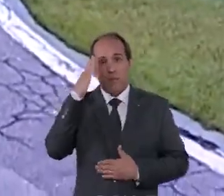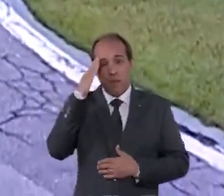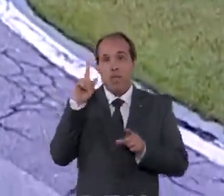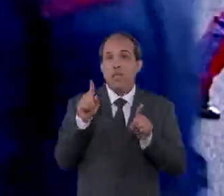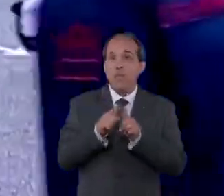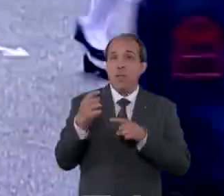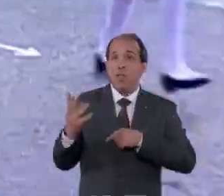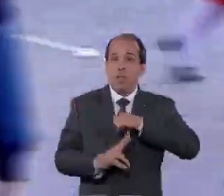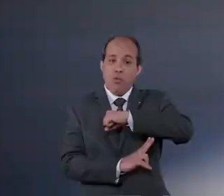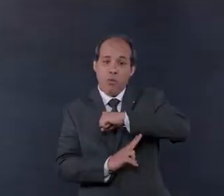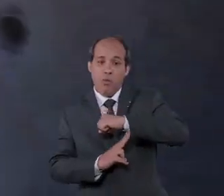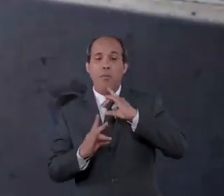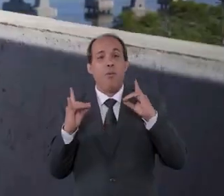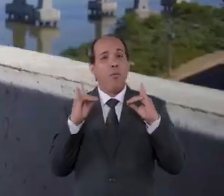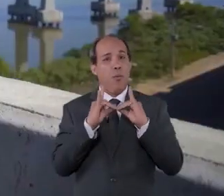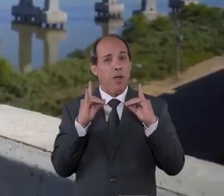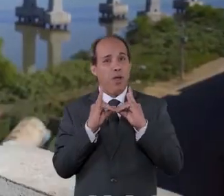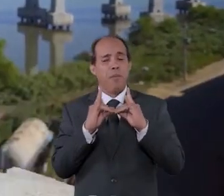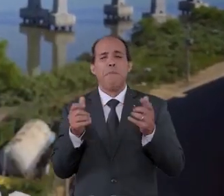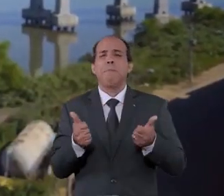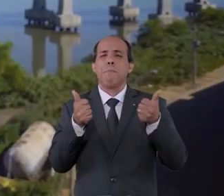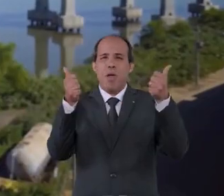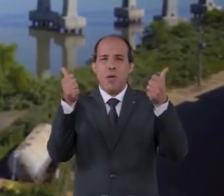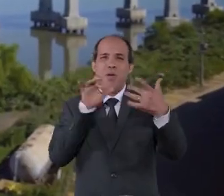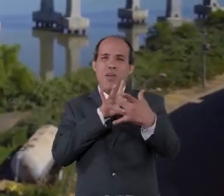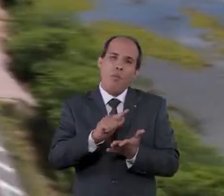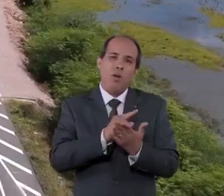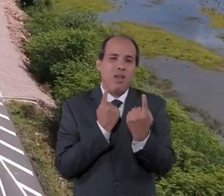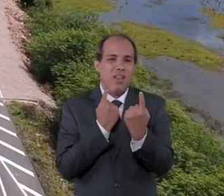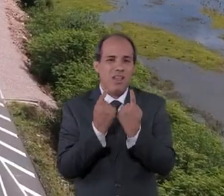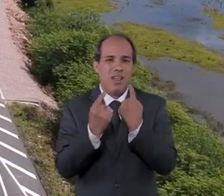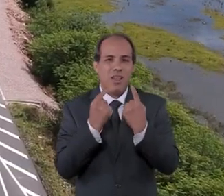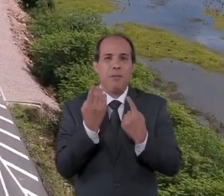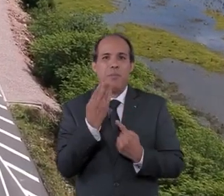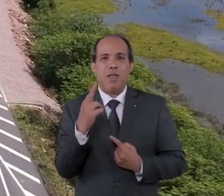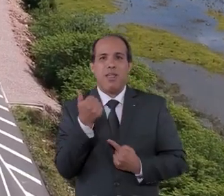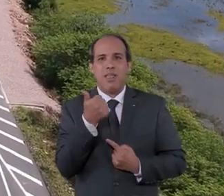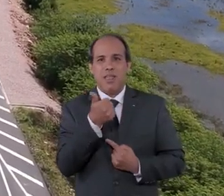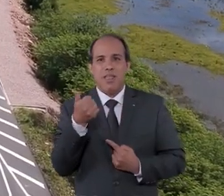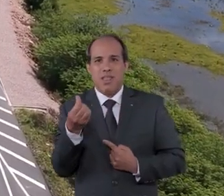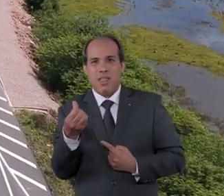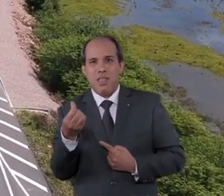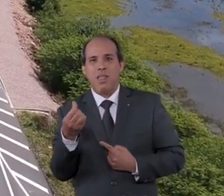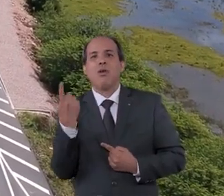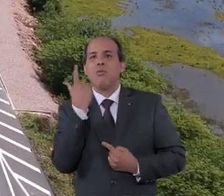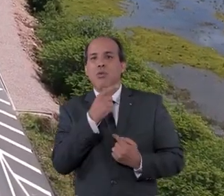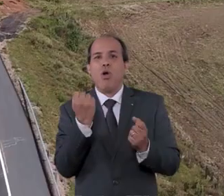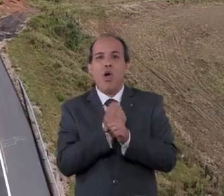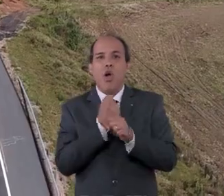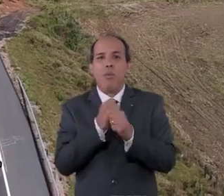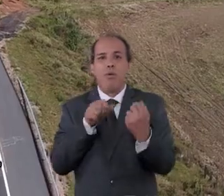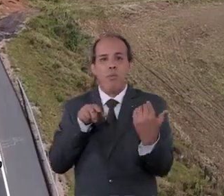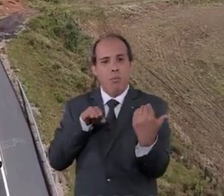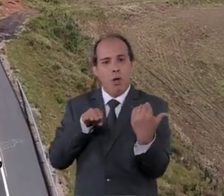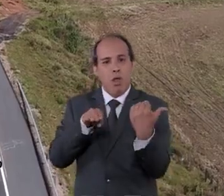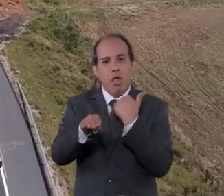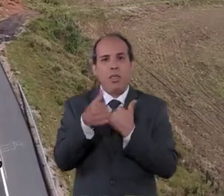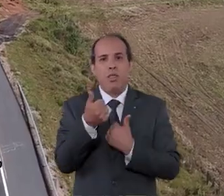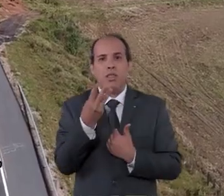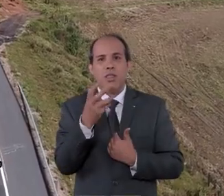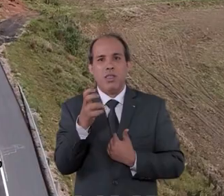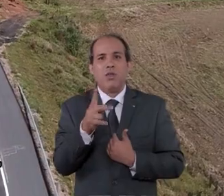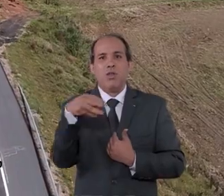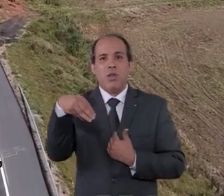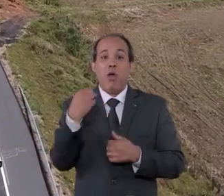escolas cívico-militares. A nova ponte do Guaíba, pista livre também na BR-116. Foram